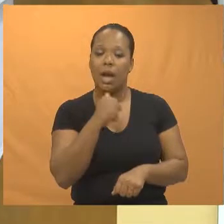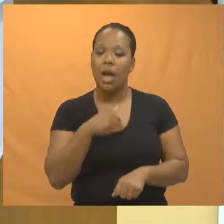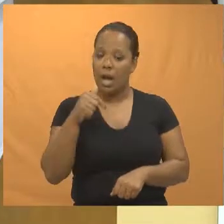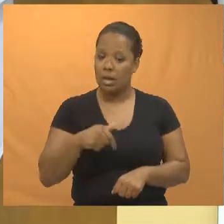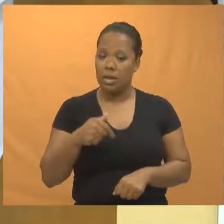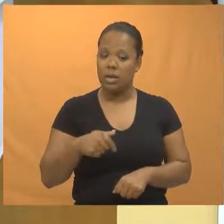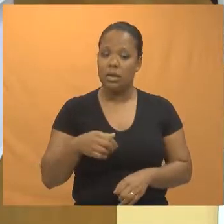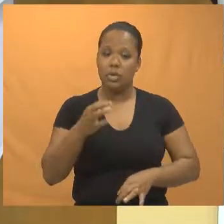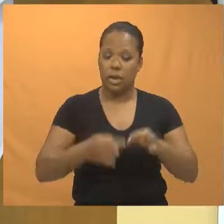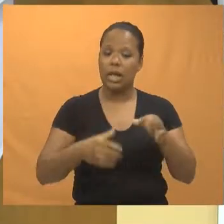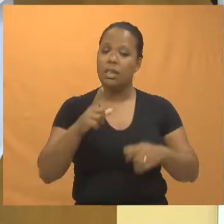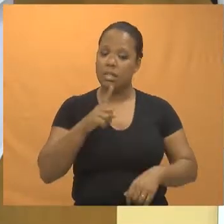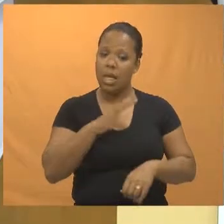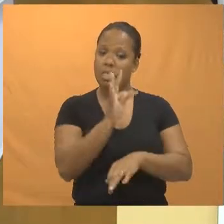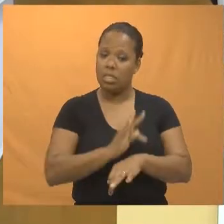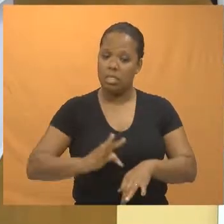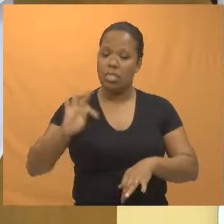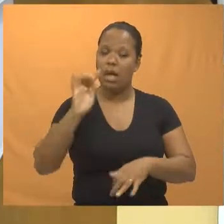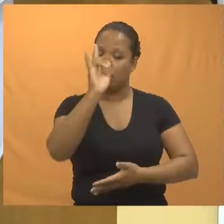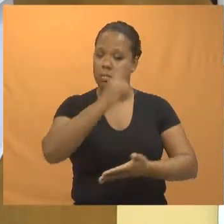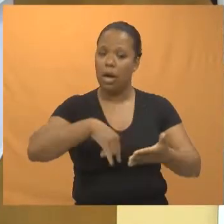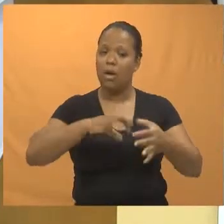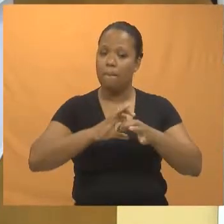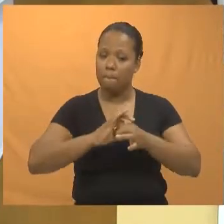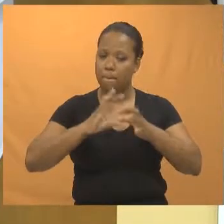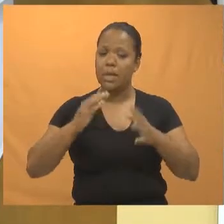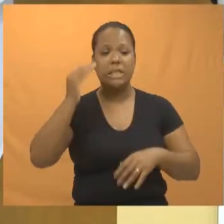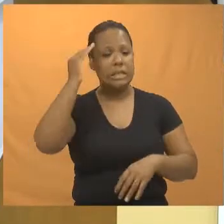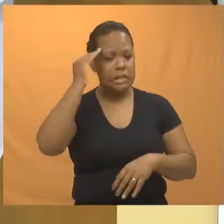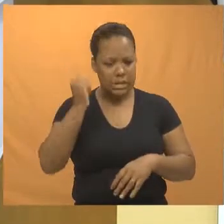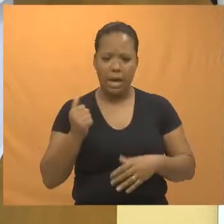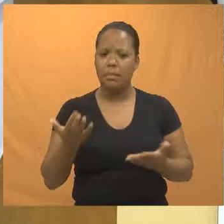e técnica para deliberar sobre esses assuntos.